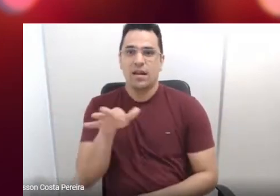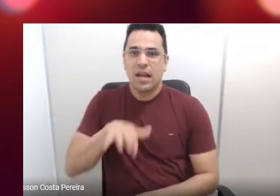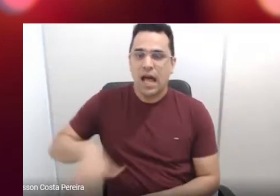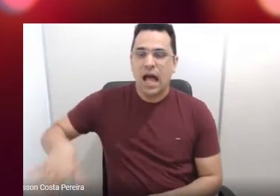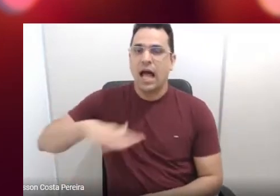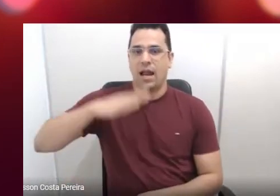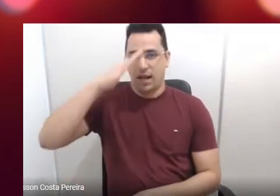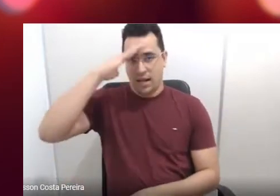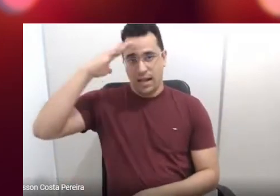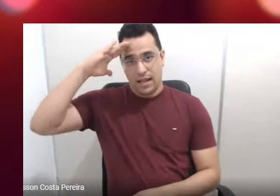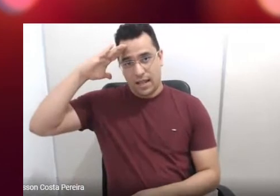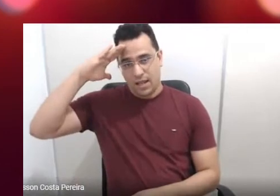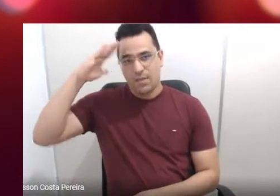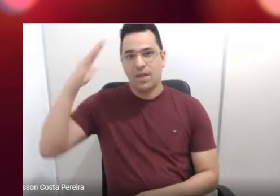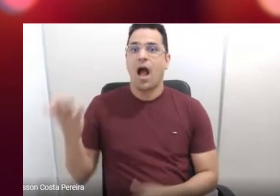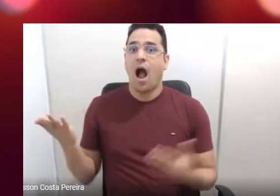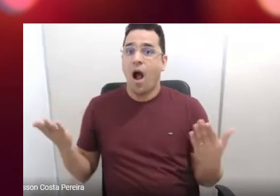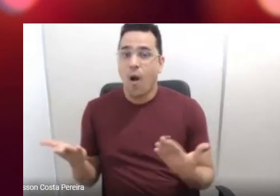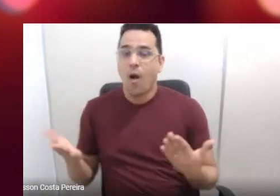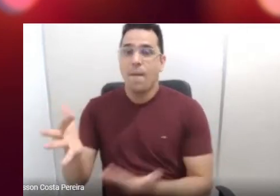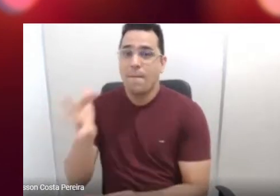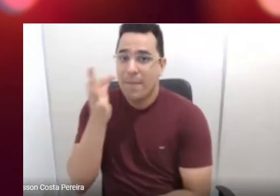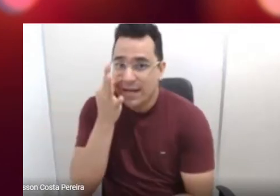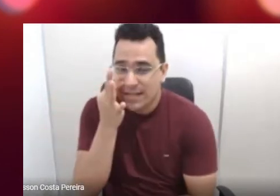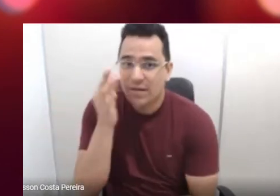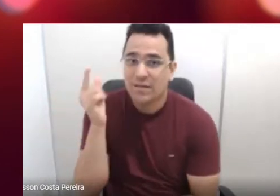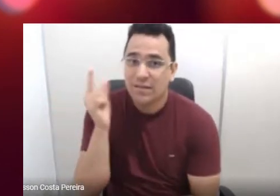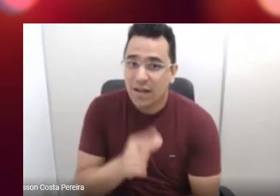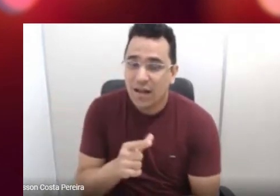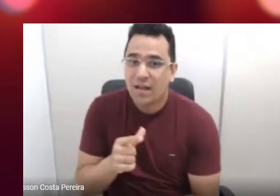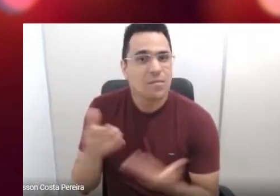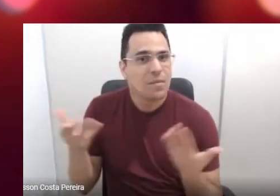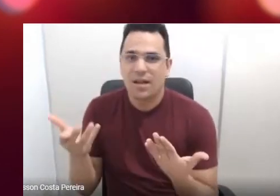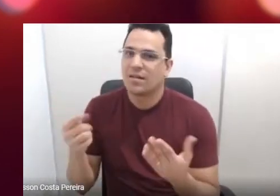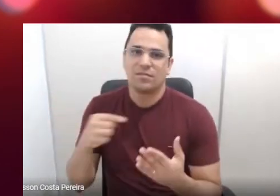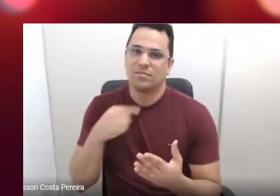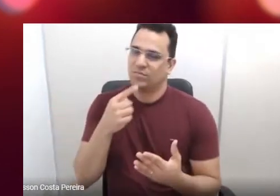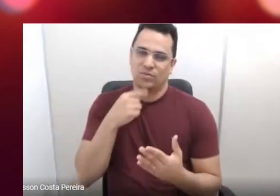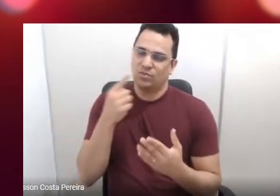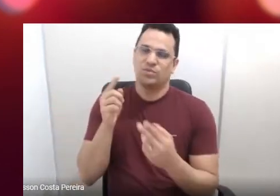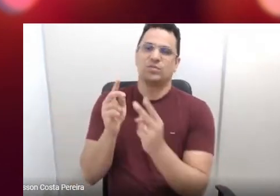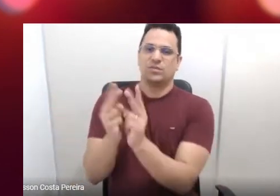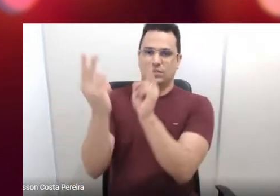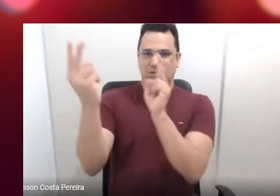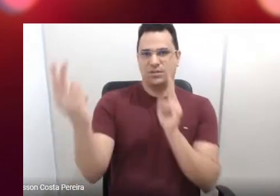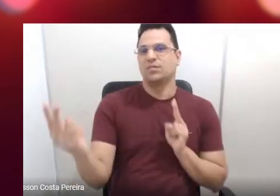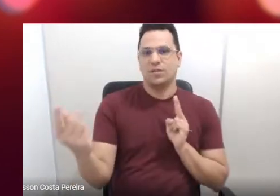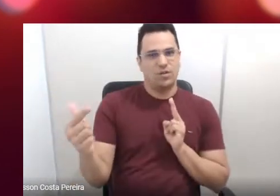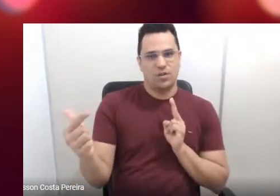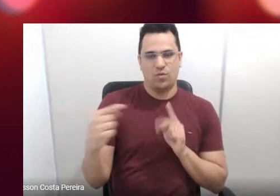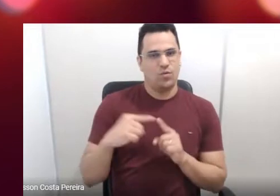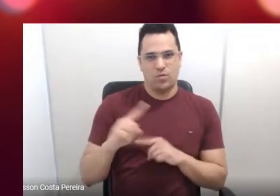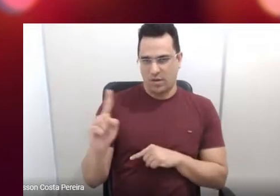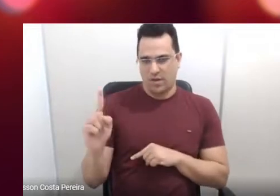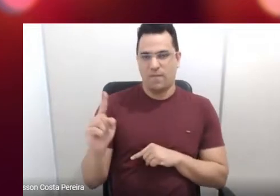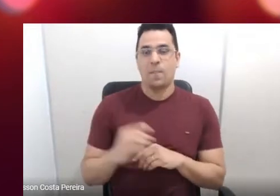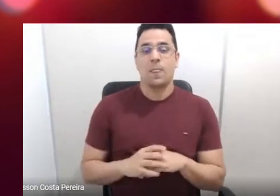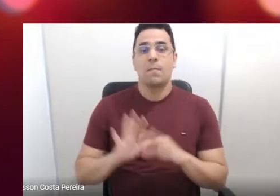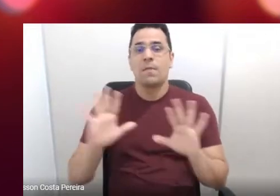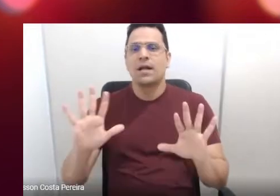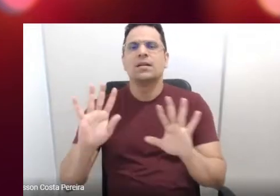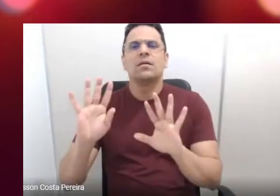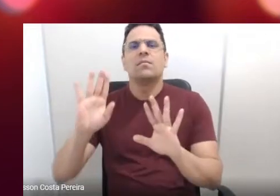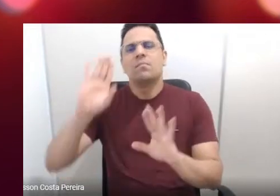lotados nas áreas acadêmicas, porém, nos ajudam muito quando a atividade é presencial, o que não ocorreu durante o trabalho